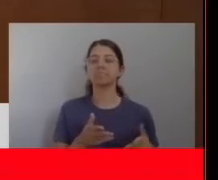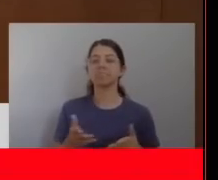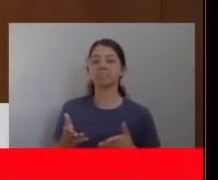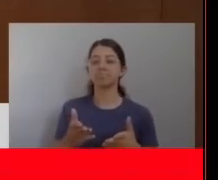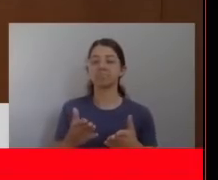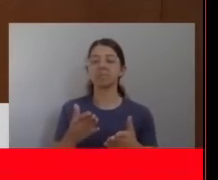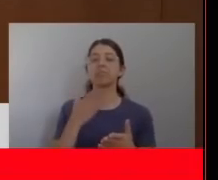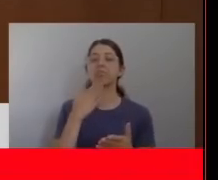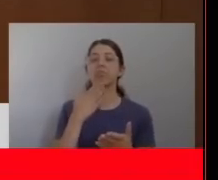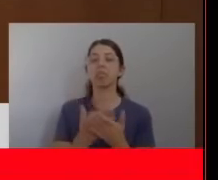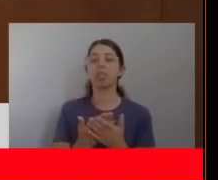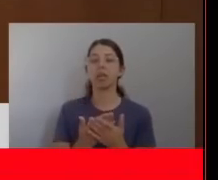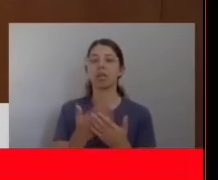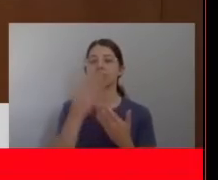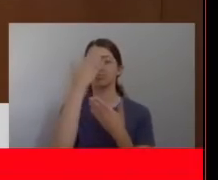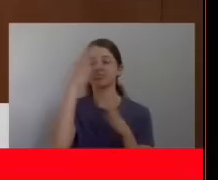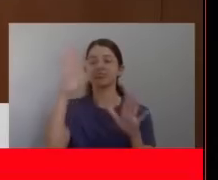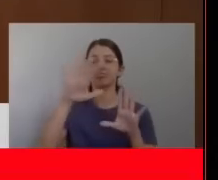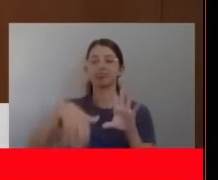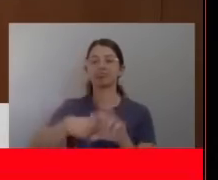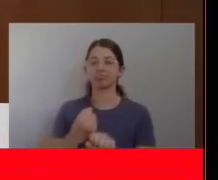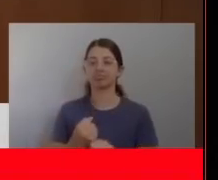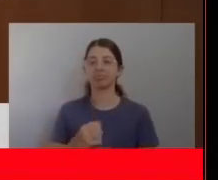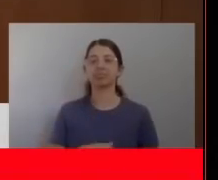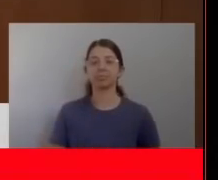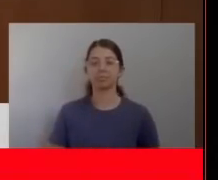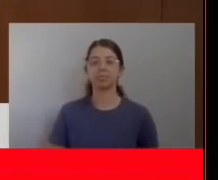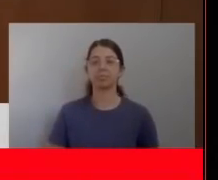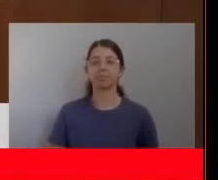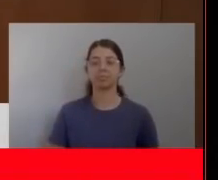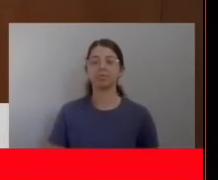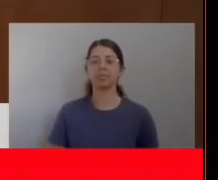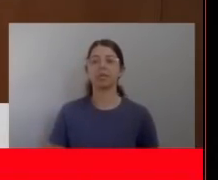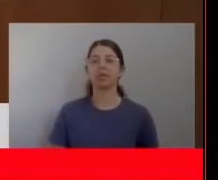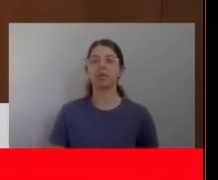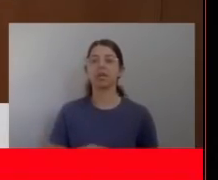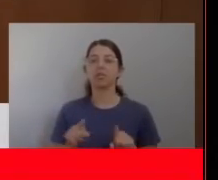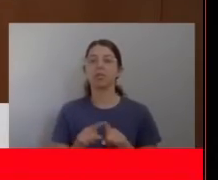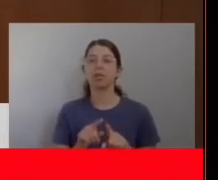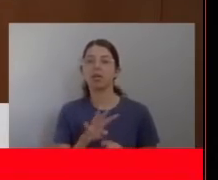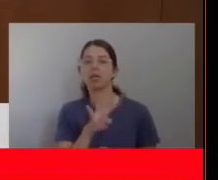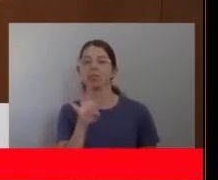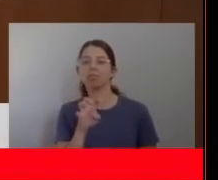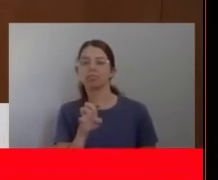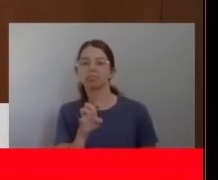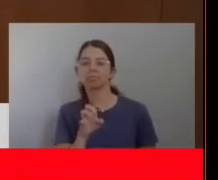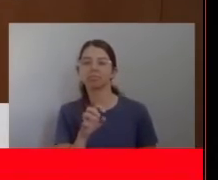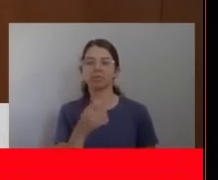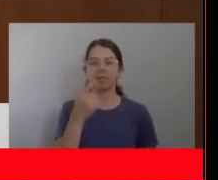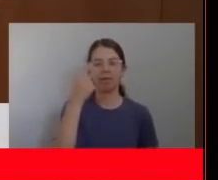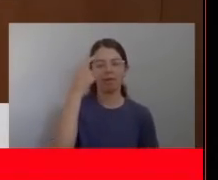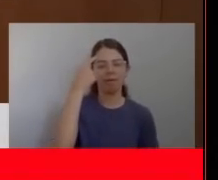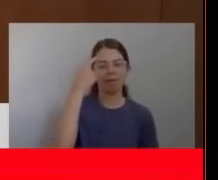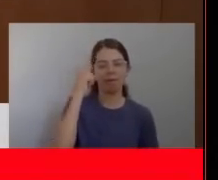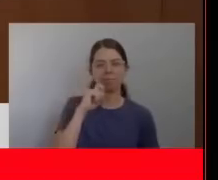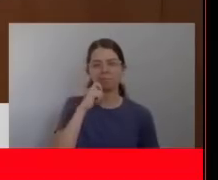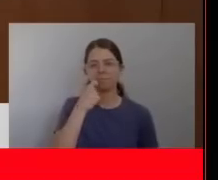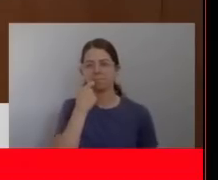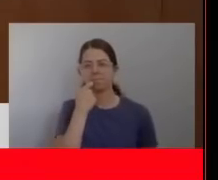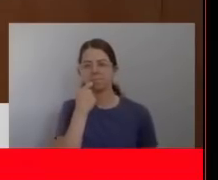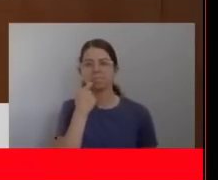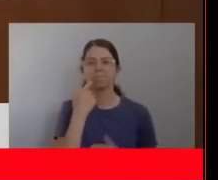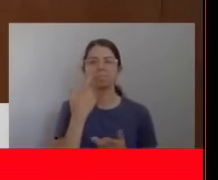a morte da democracia queriam-se dúvidas injustificadas como se fosse possível nesta Assembleia